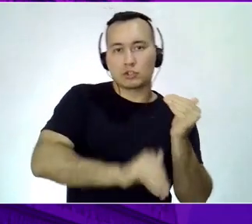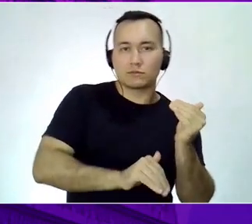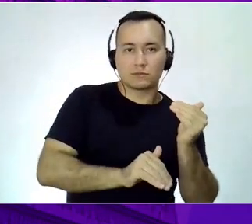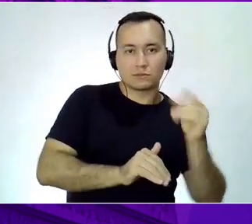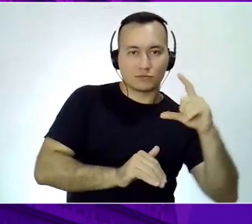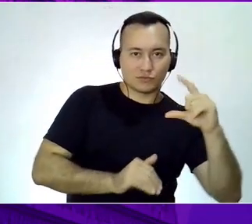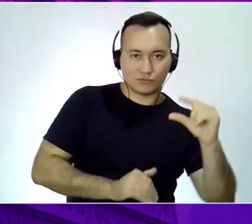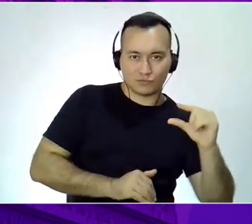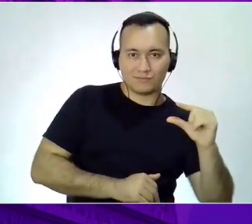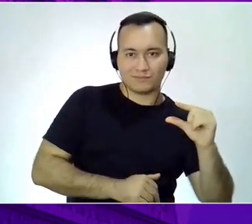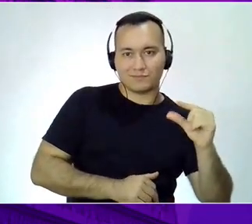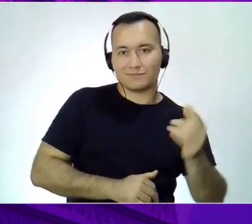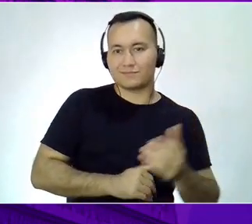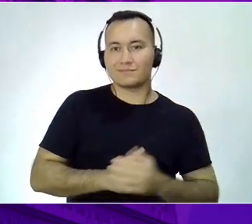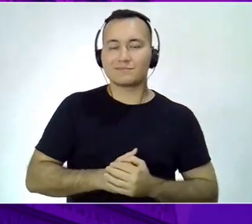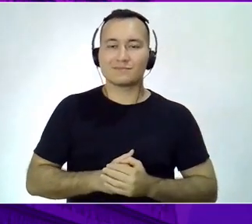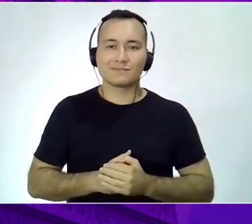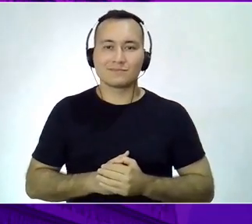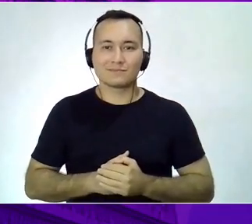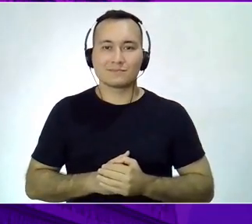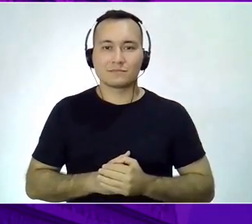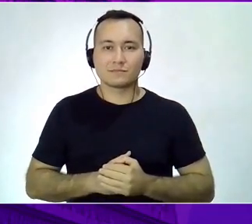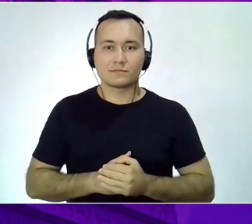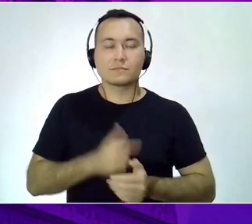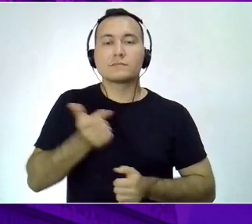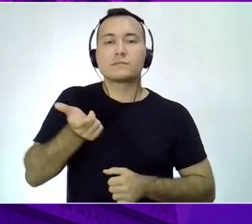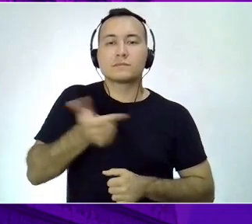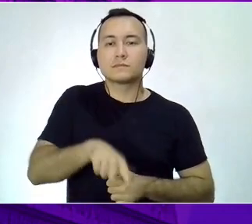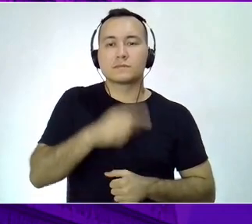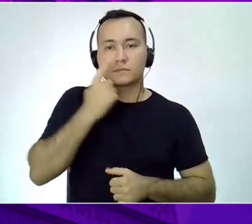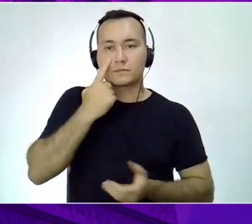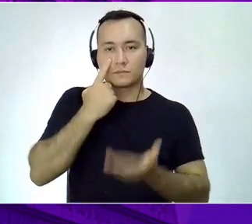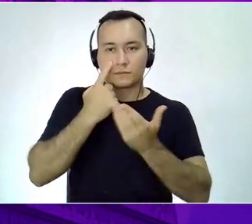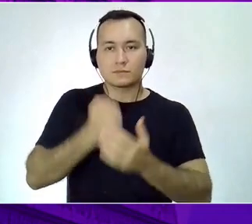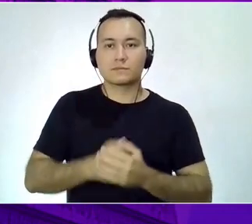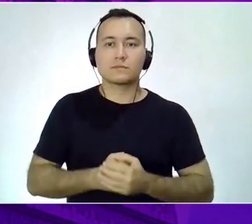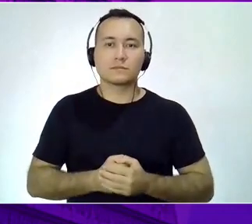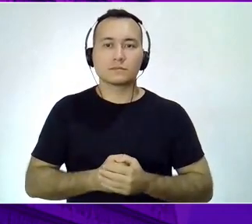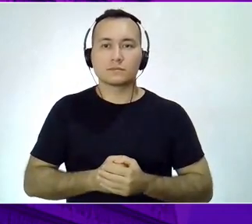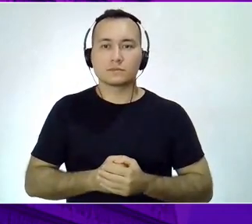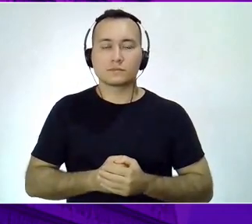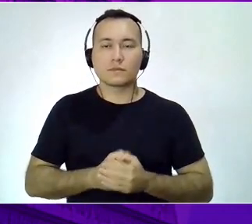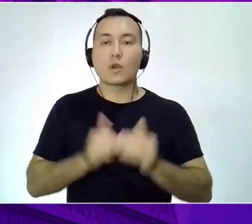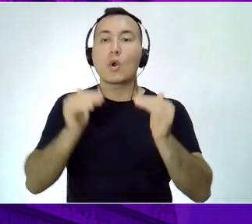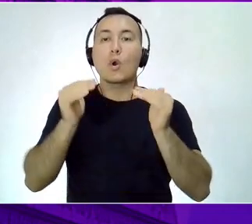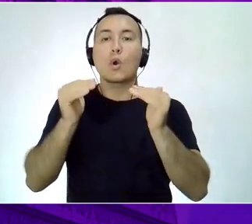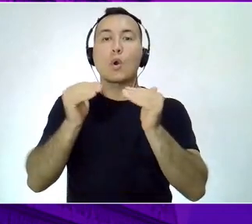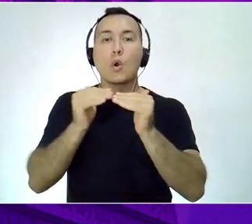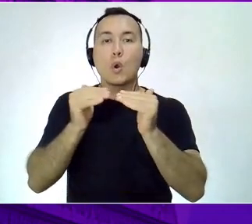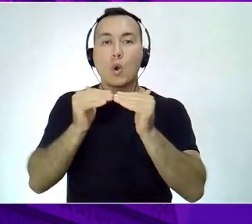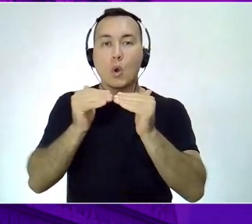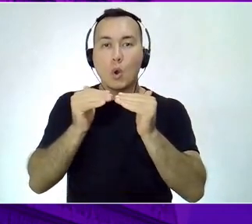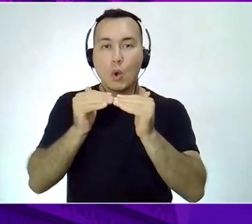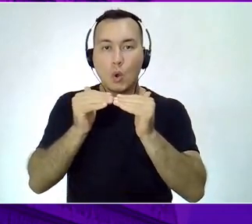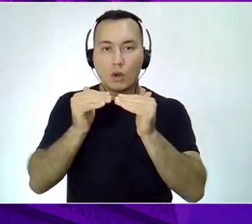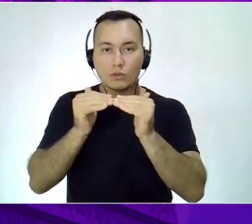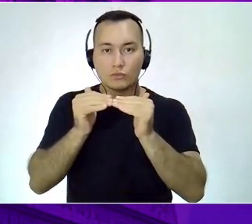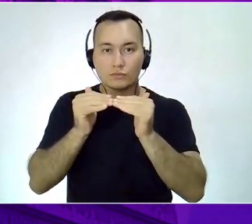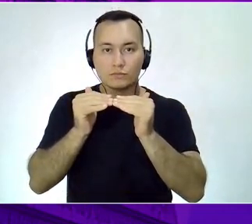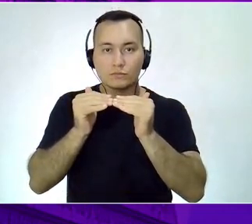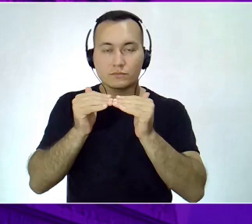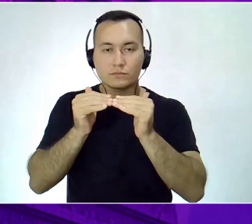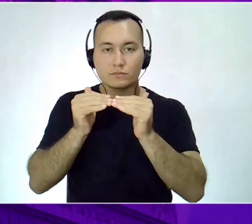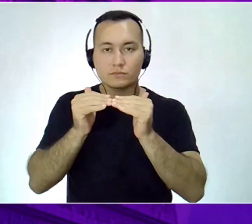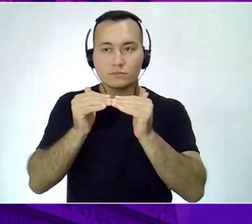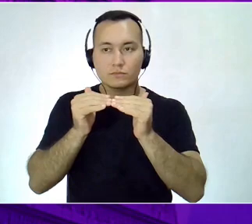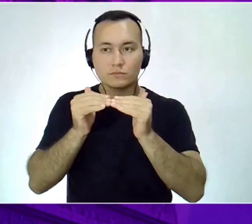usuário. Se a gente fizer isso aqui, eu deixei os dois, o concordo fortemente e o concordo com a mesma cor. Porque